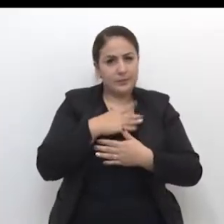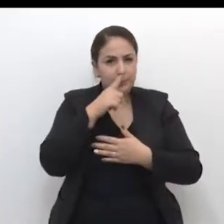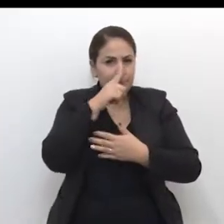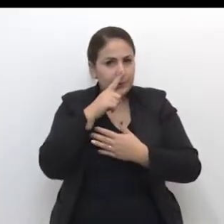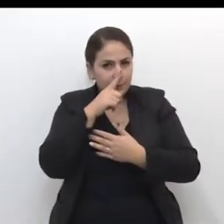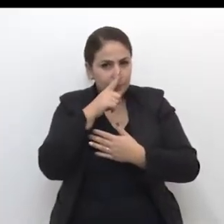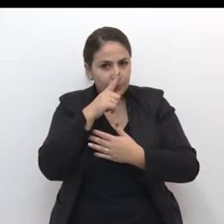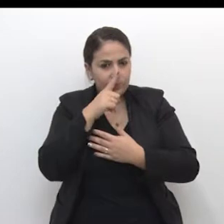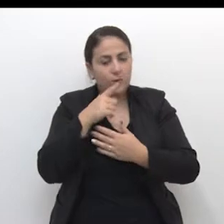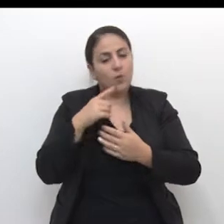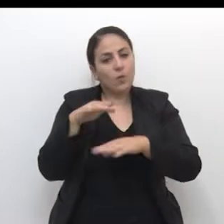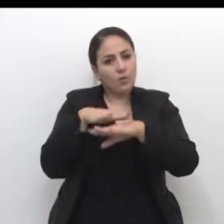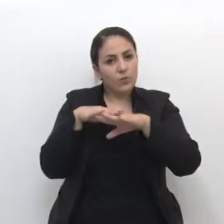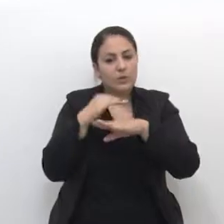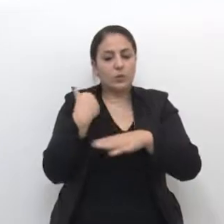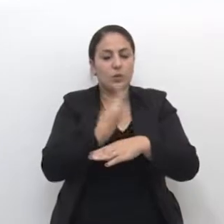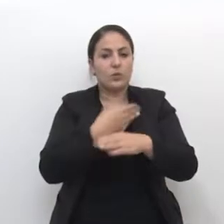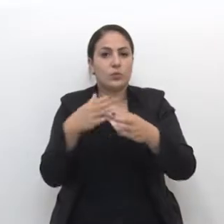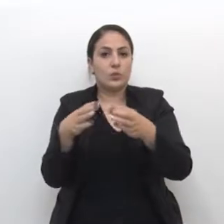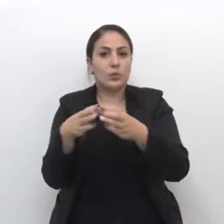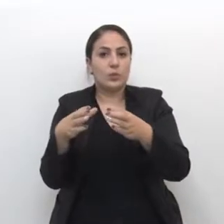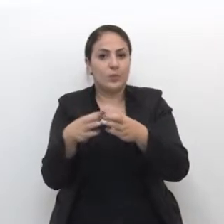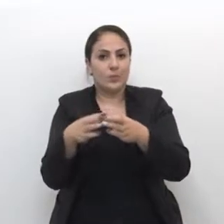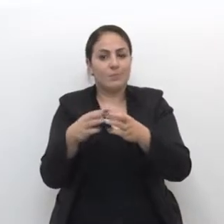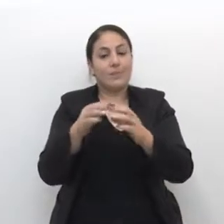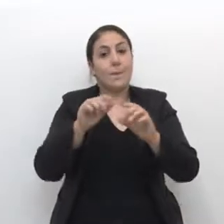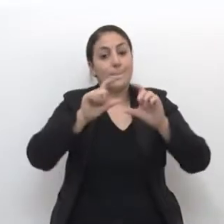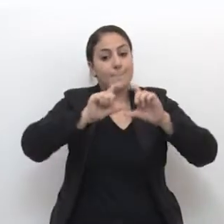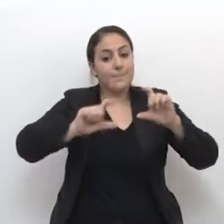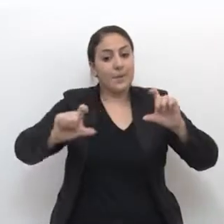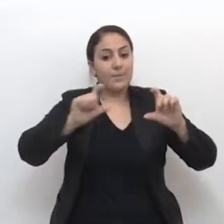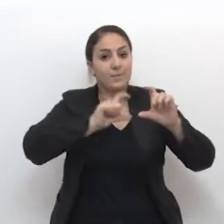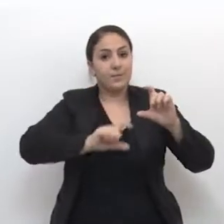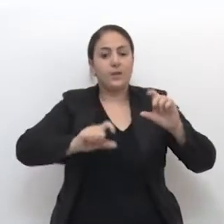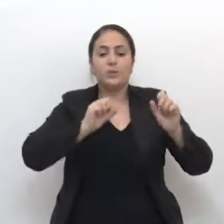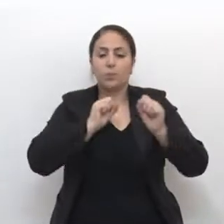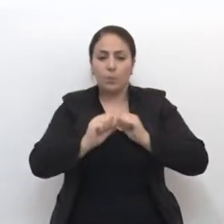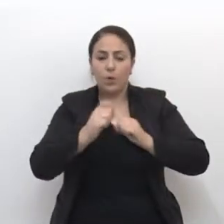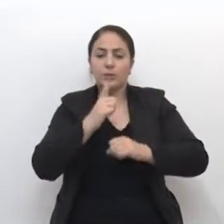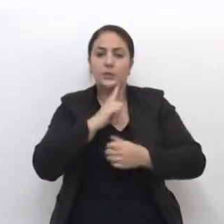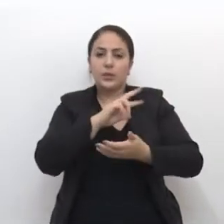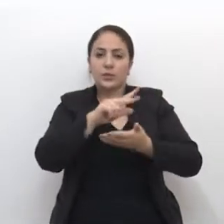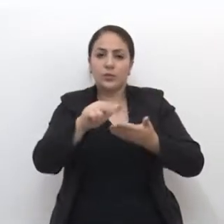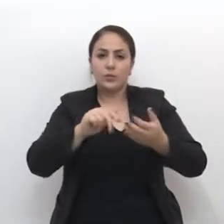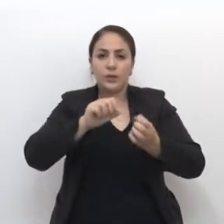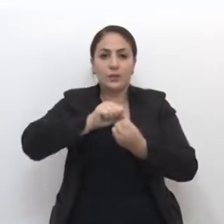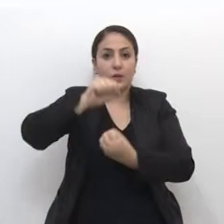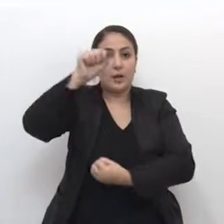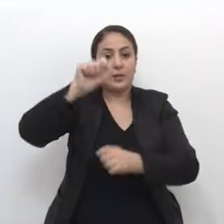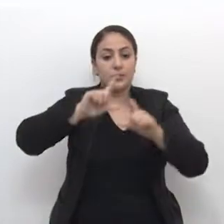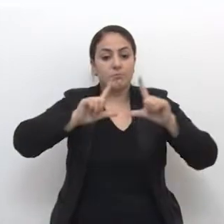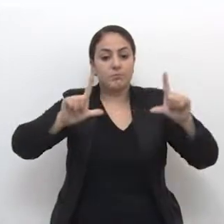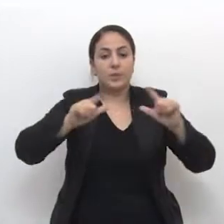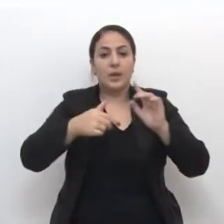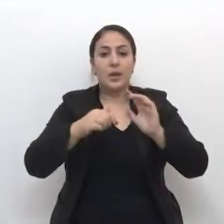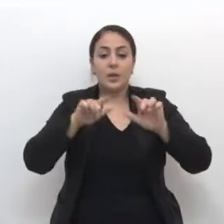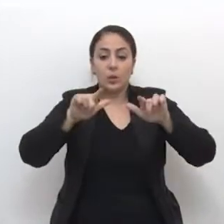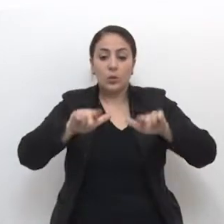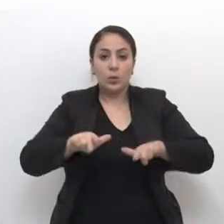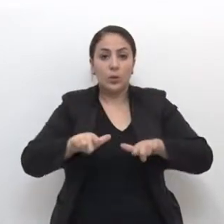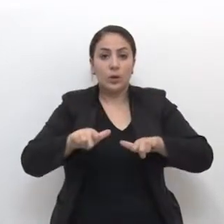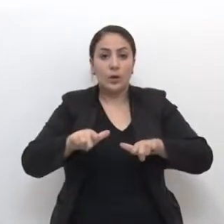ameaçada? Fale com nossa equipe. Essa é uma frase que poderá estar estampada em cartazes expostos